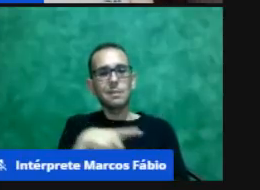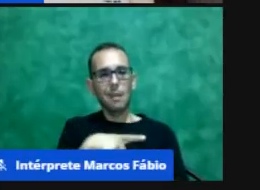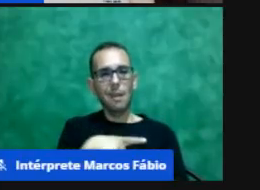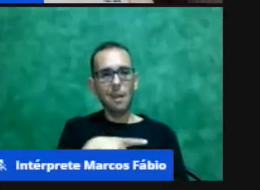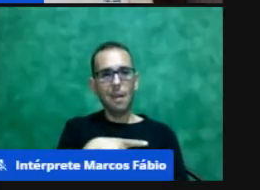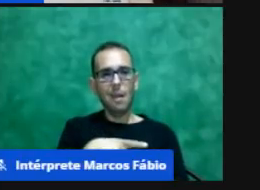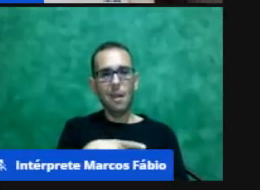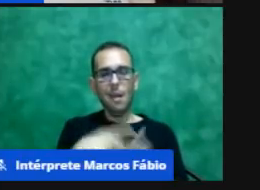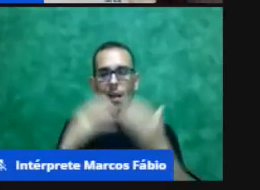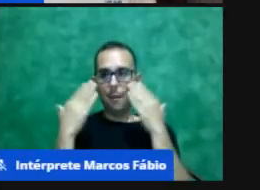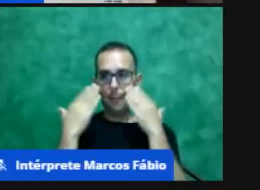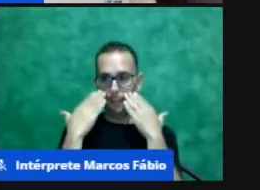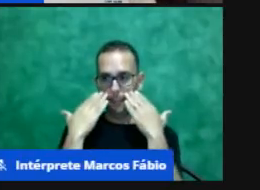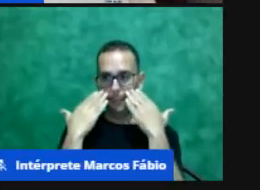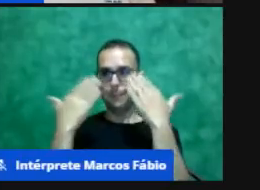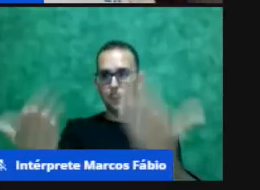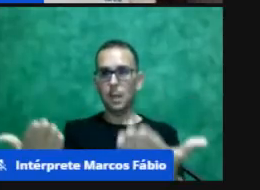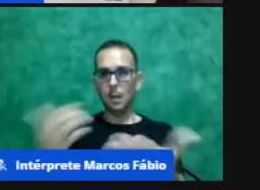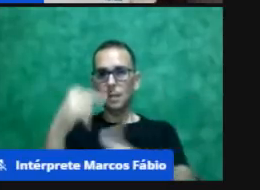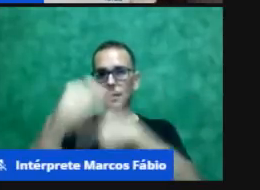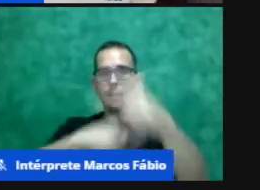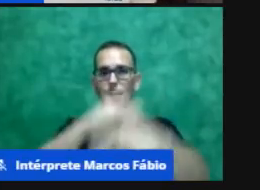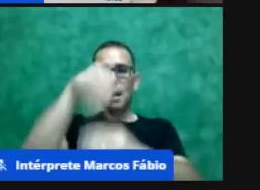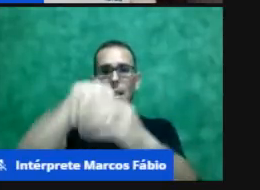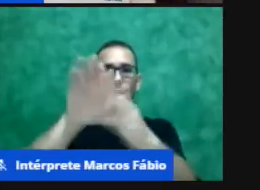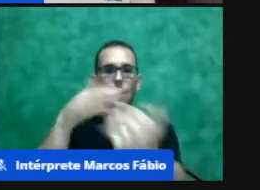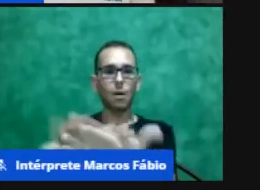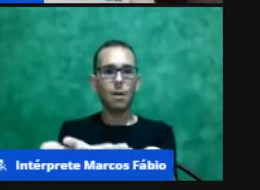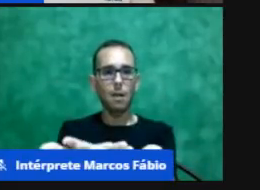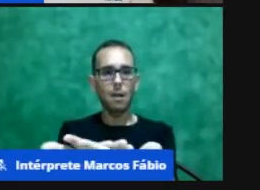à frente desse trabalho nas escolas,